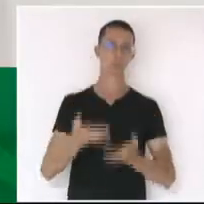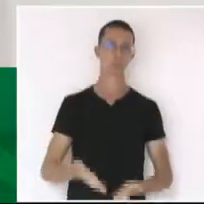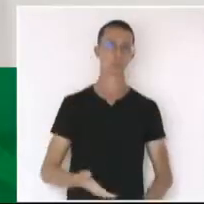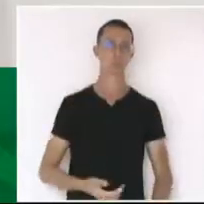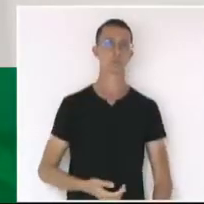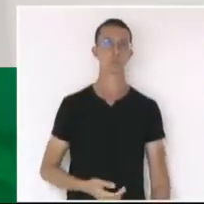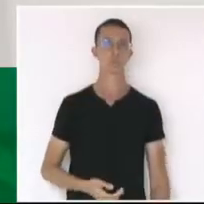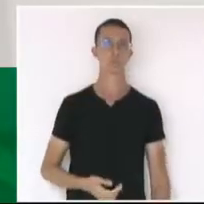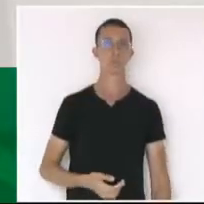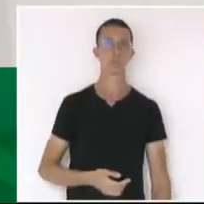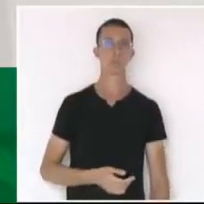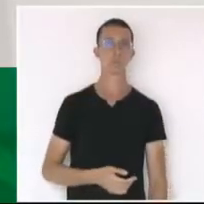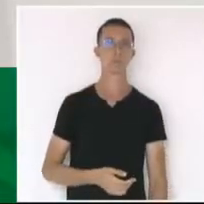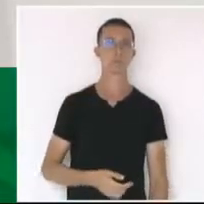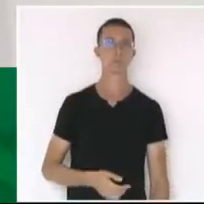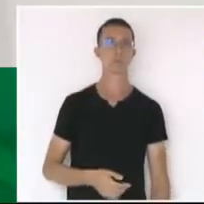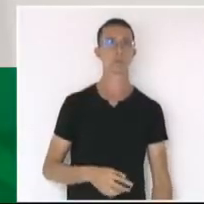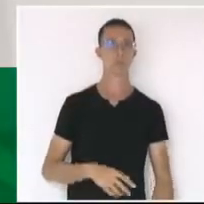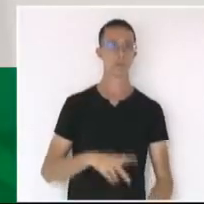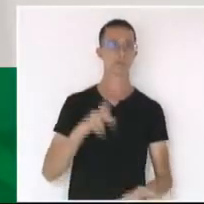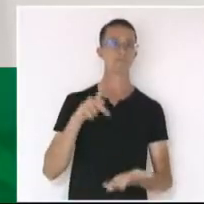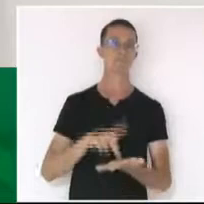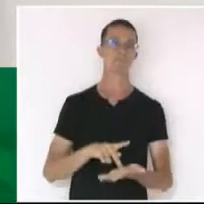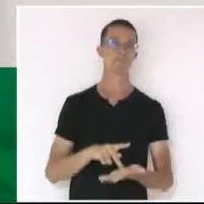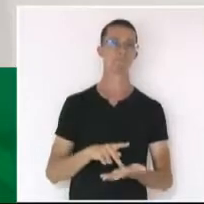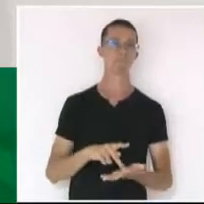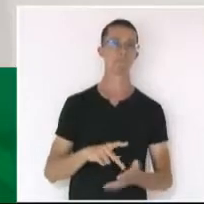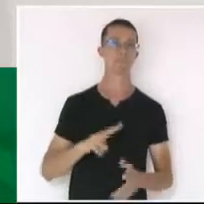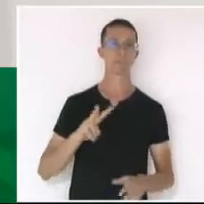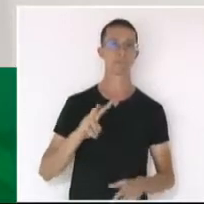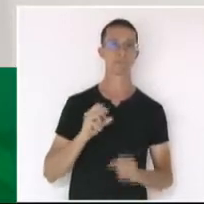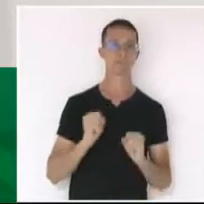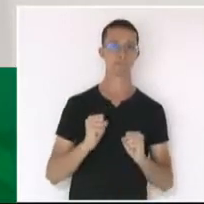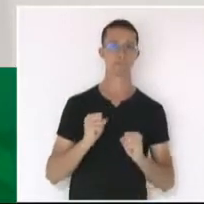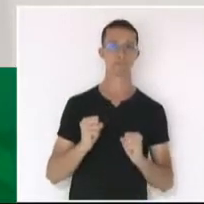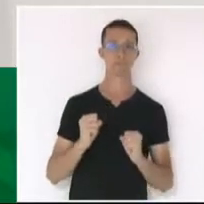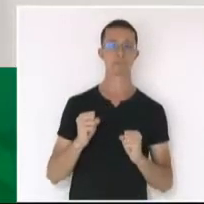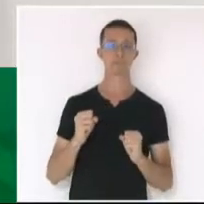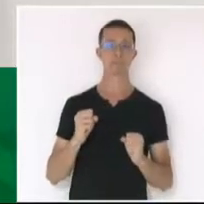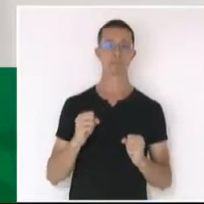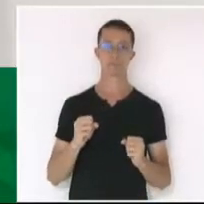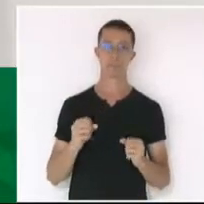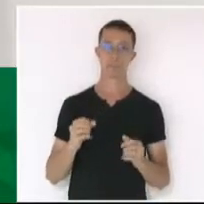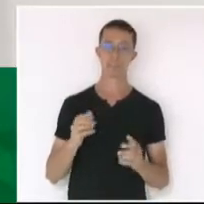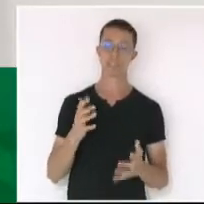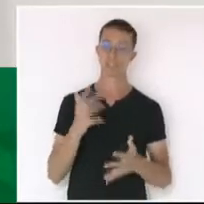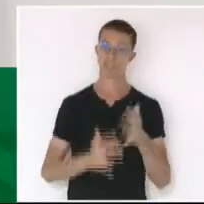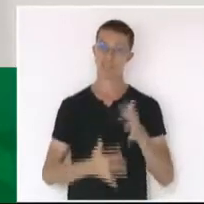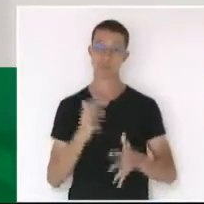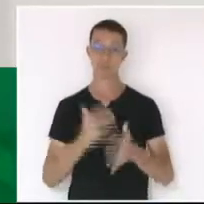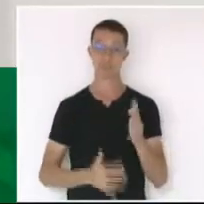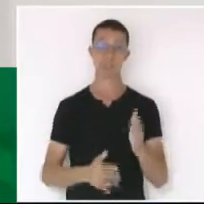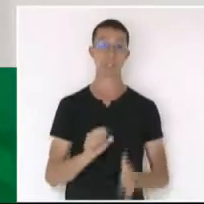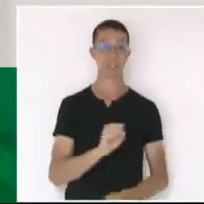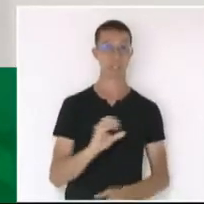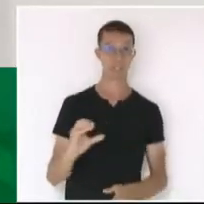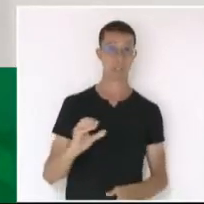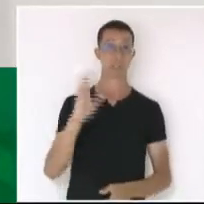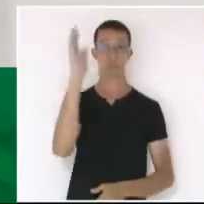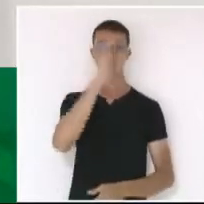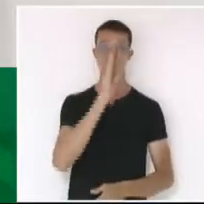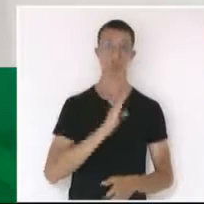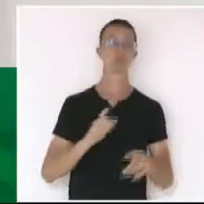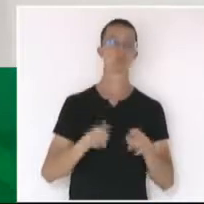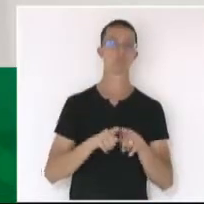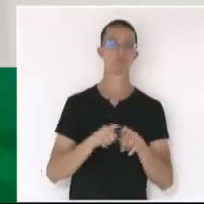de que de fato isso possa abalar é não só essa questão Santa Catarina o Brasil mas também no